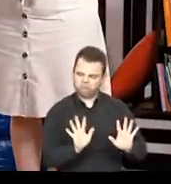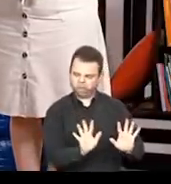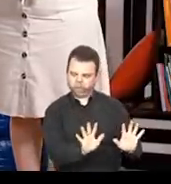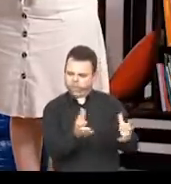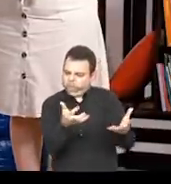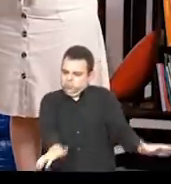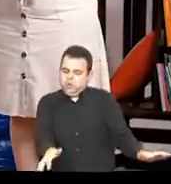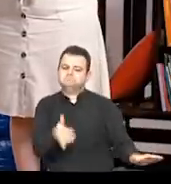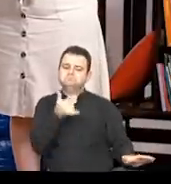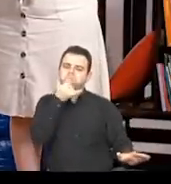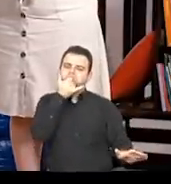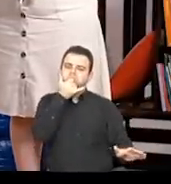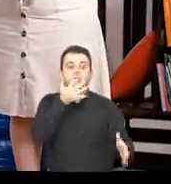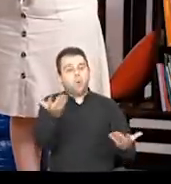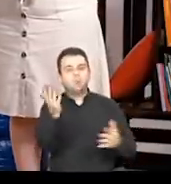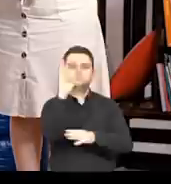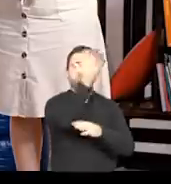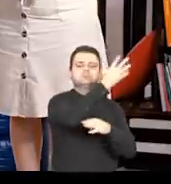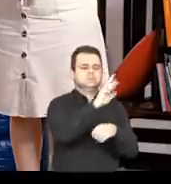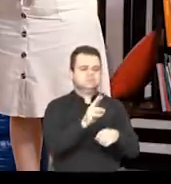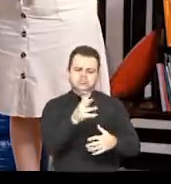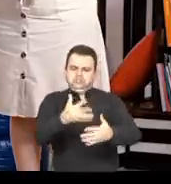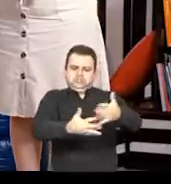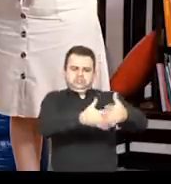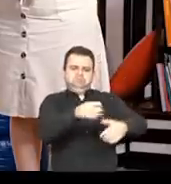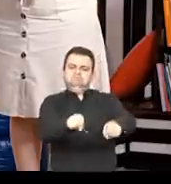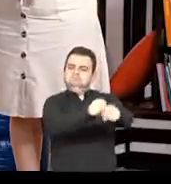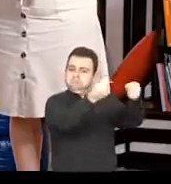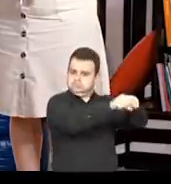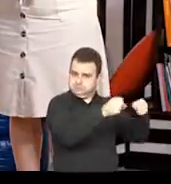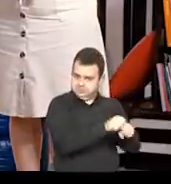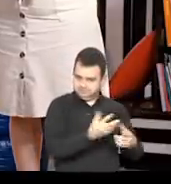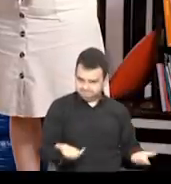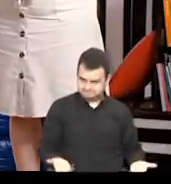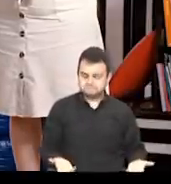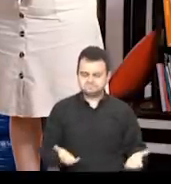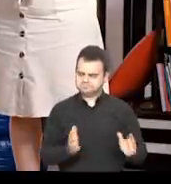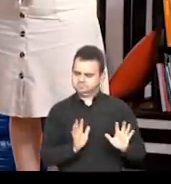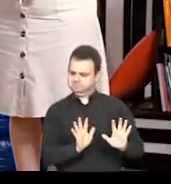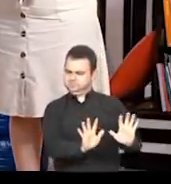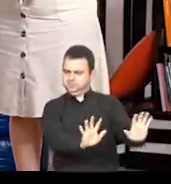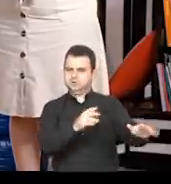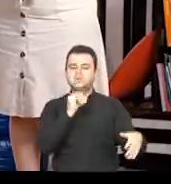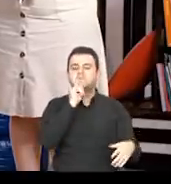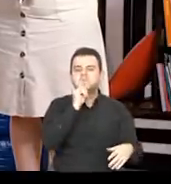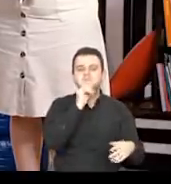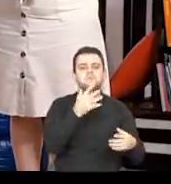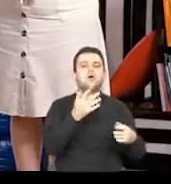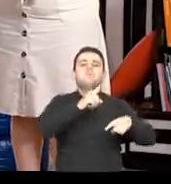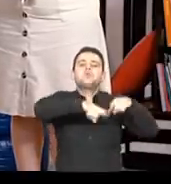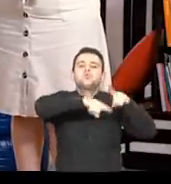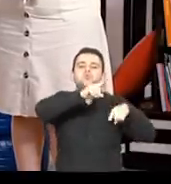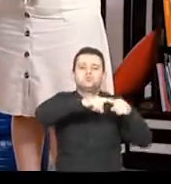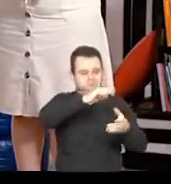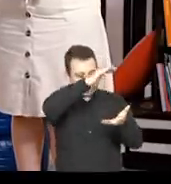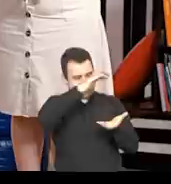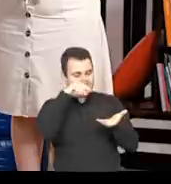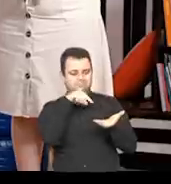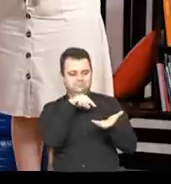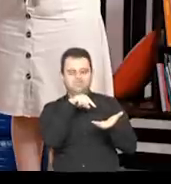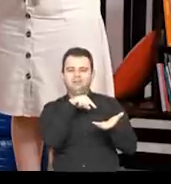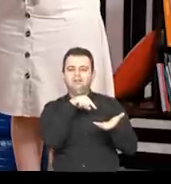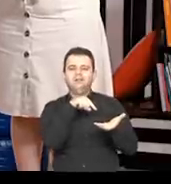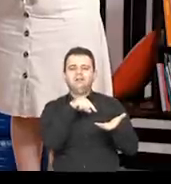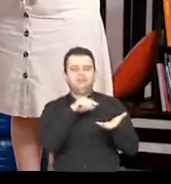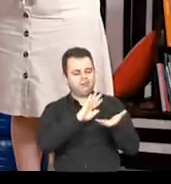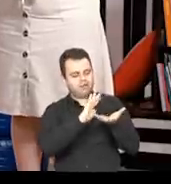são prejudiciais ao meio ambiente. Como, por exemplo, alguns produtos que têm embalagens que não são recicláveis ou então